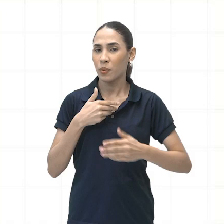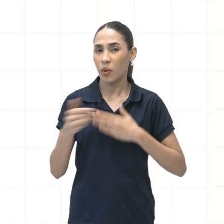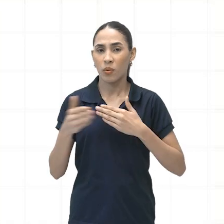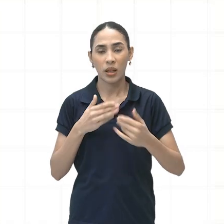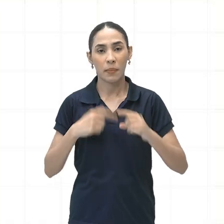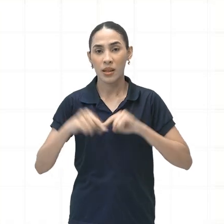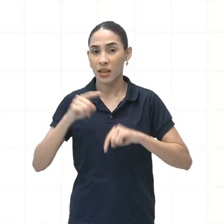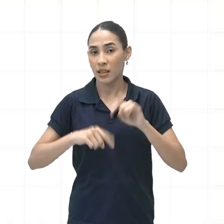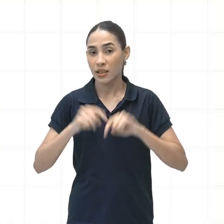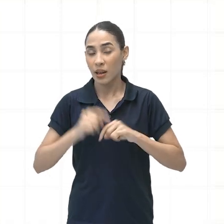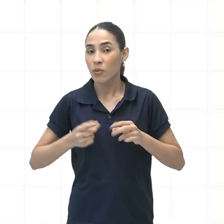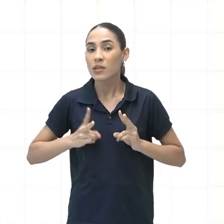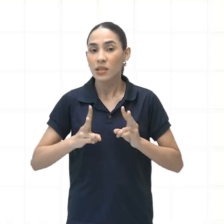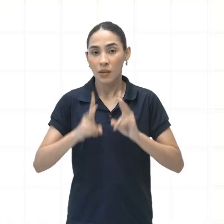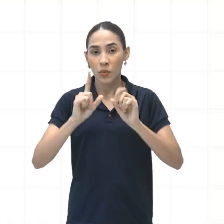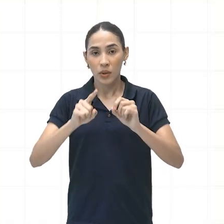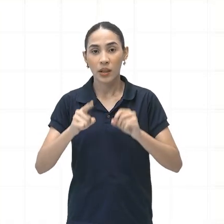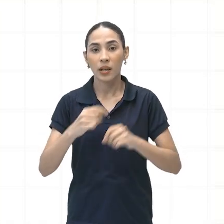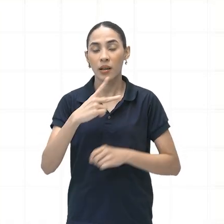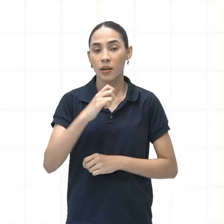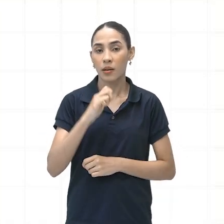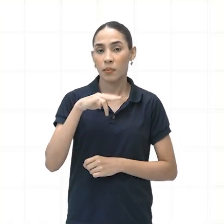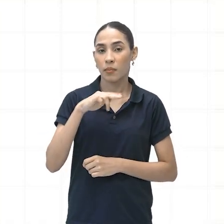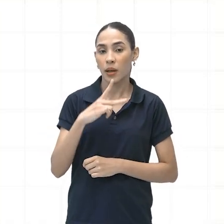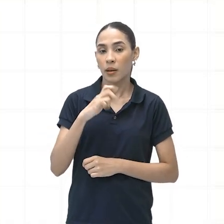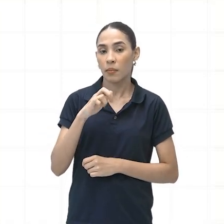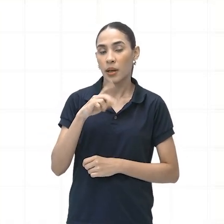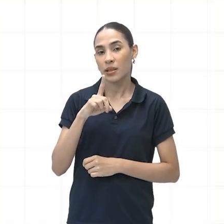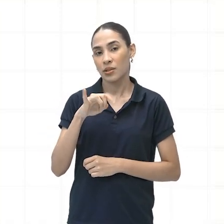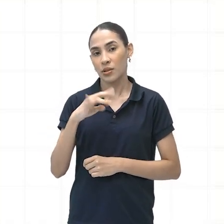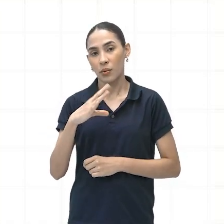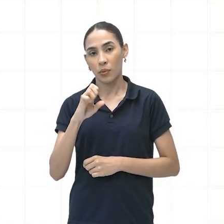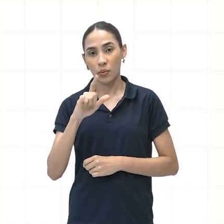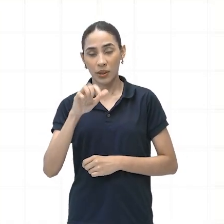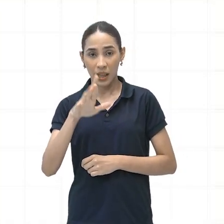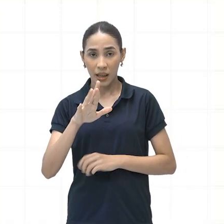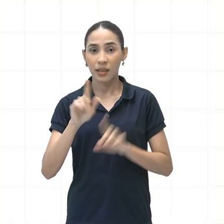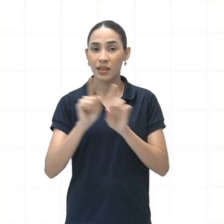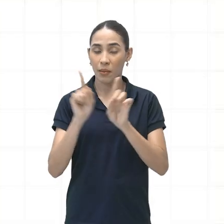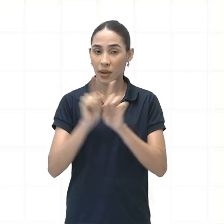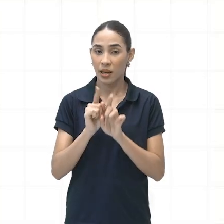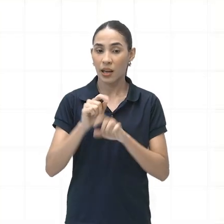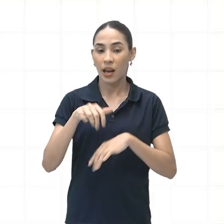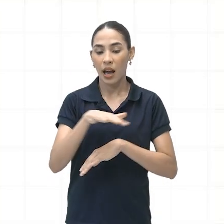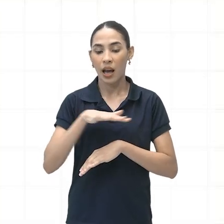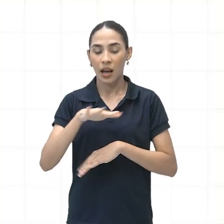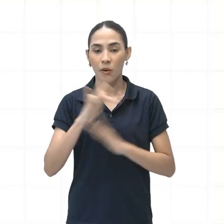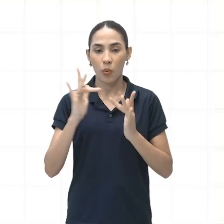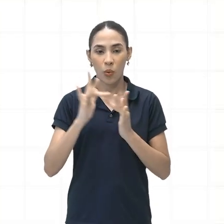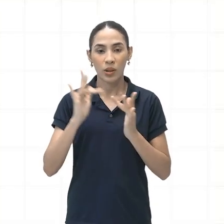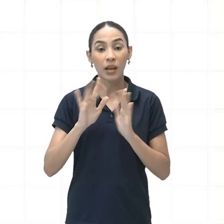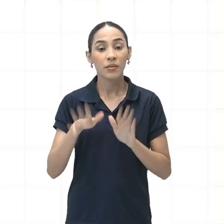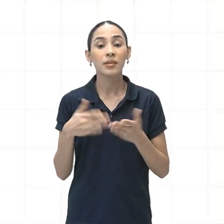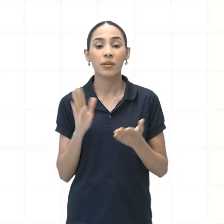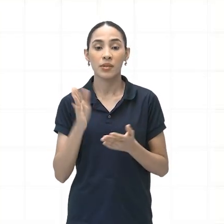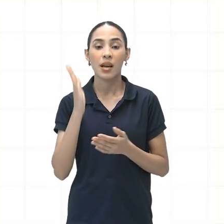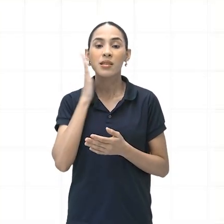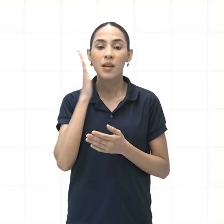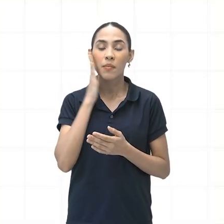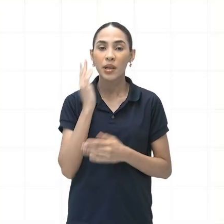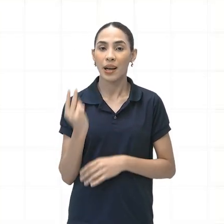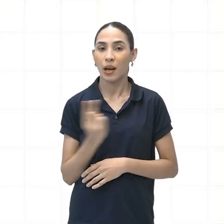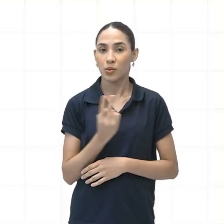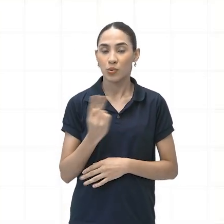qualquer objeto, sempre é perpendicular ao chão também. Então, ele já sabia aí que essas